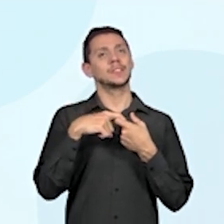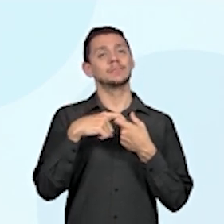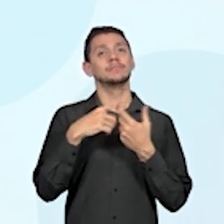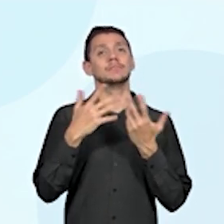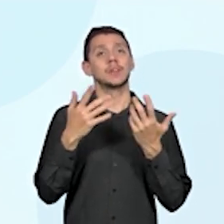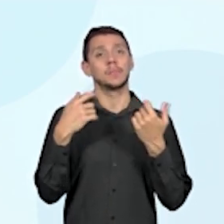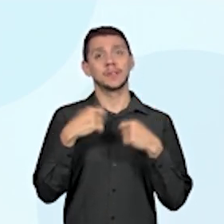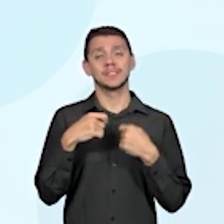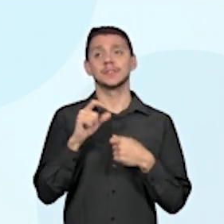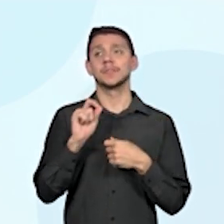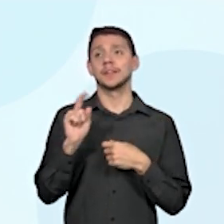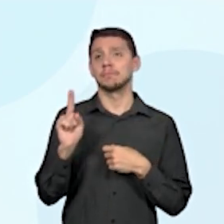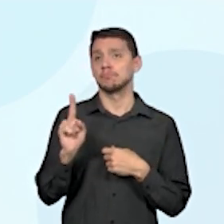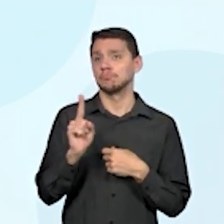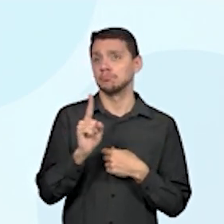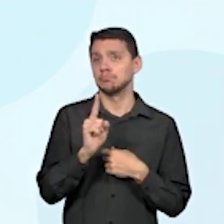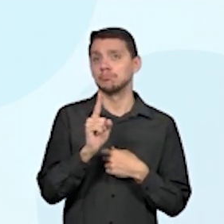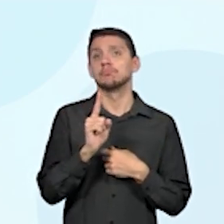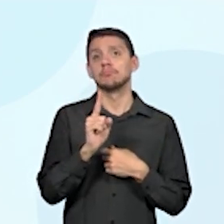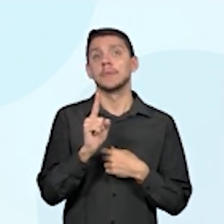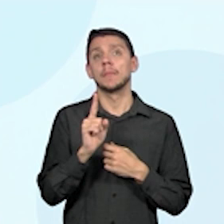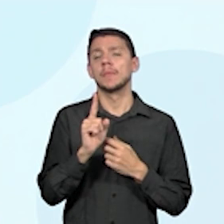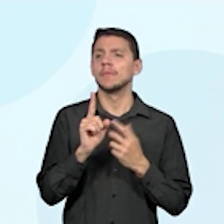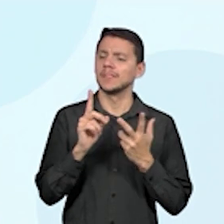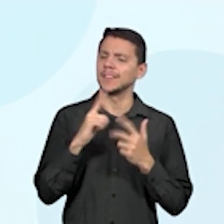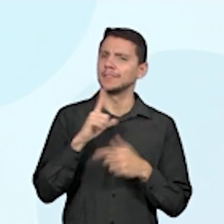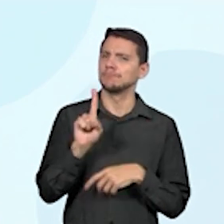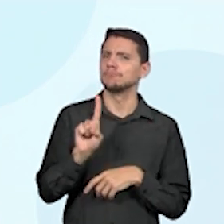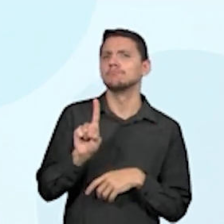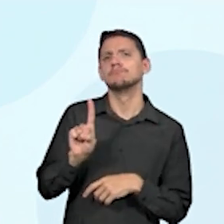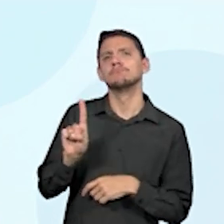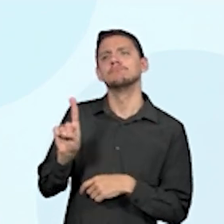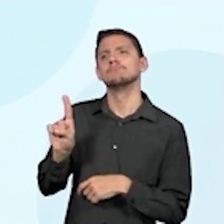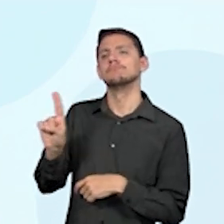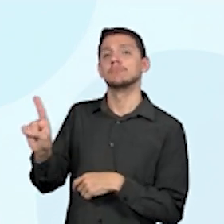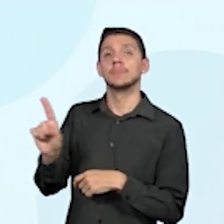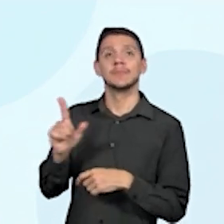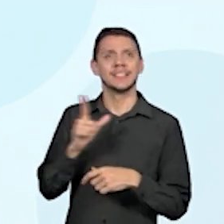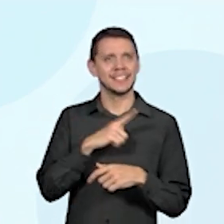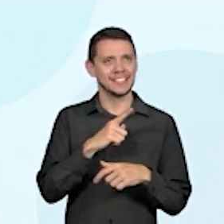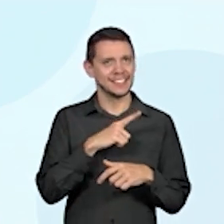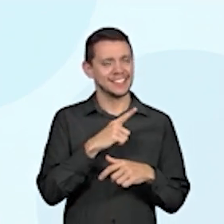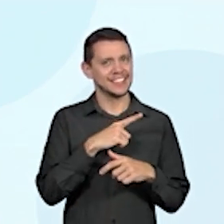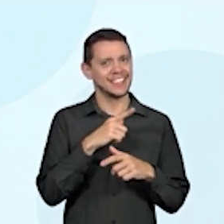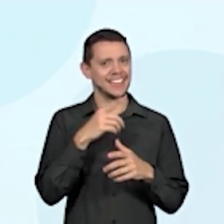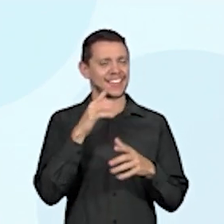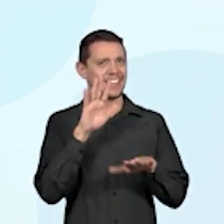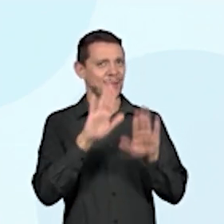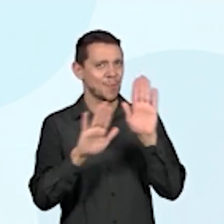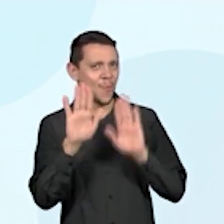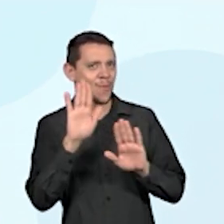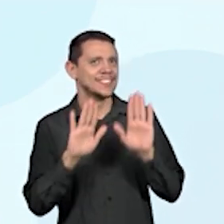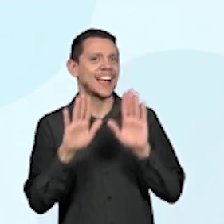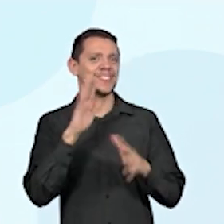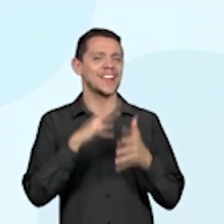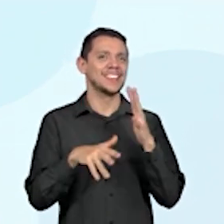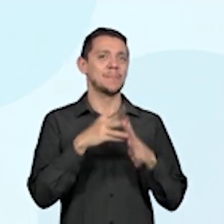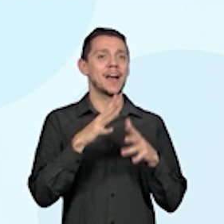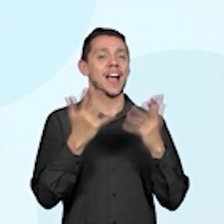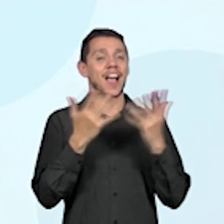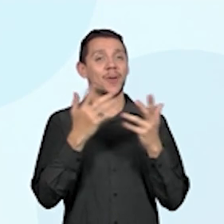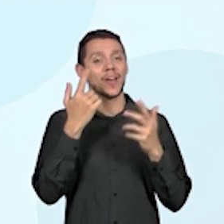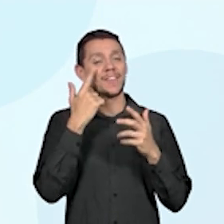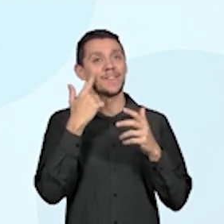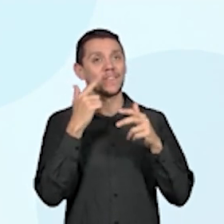outro lado, para indicar para onde ele está indo. A gente até se atrapalha, mas pensando nos recursos gráficos dos risquinhos, não é, professora? Sim, os risquinhos,